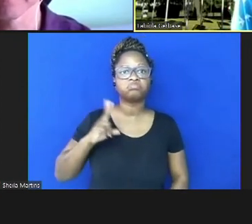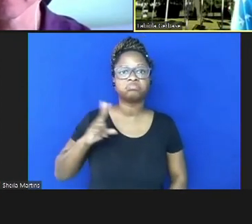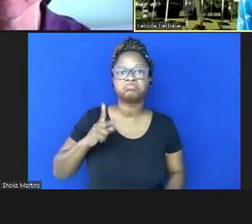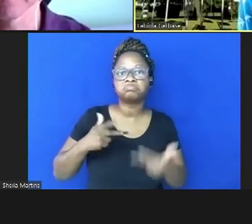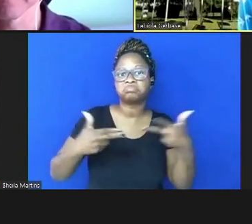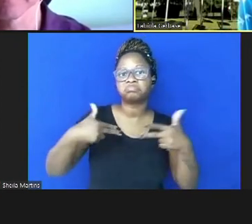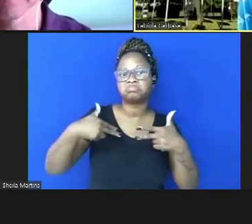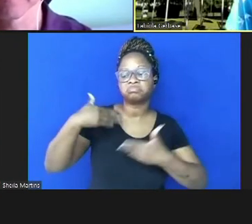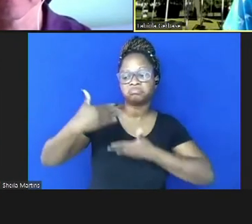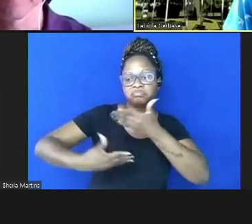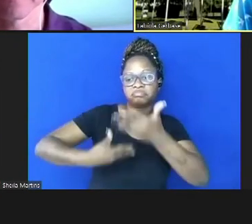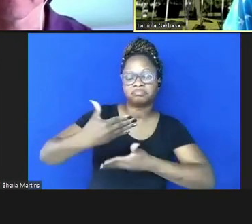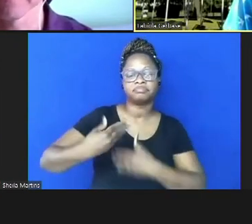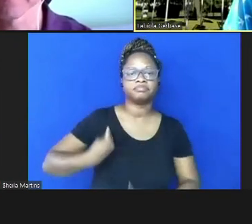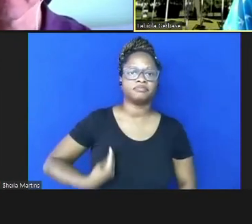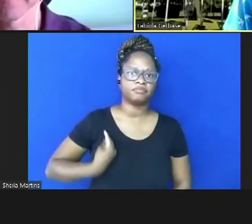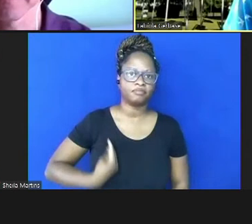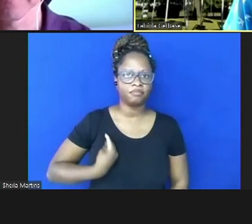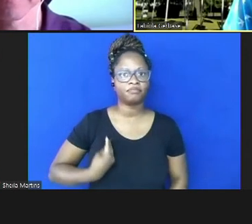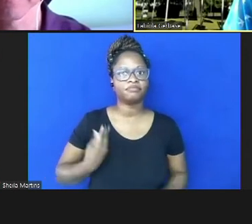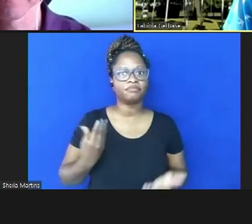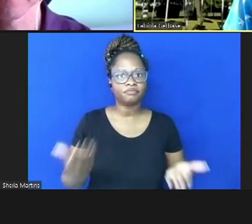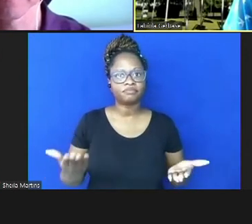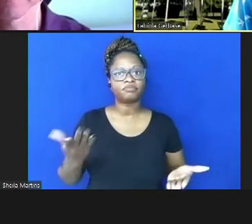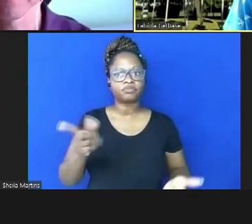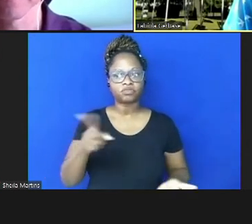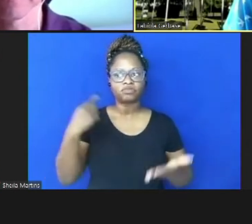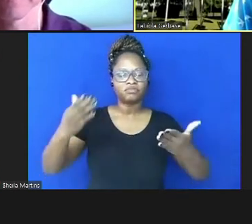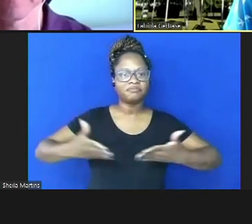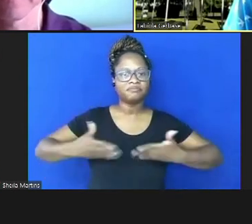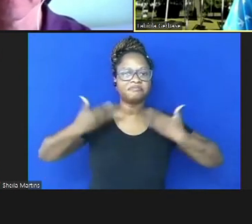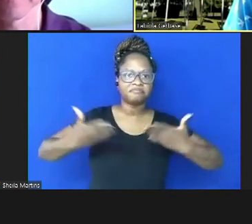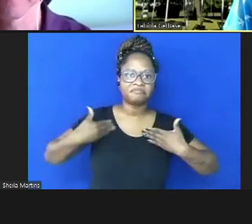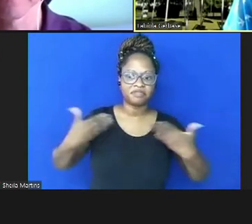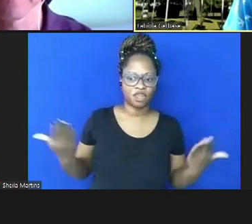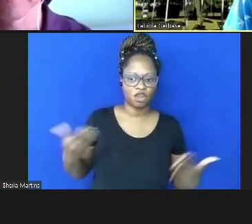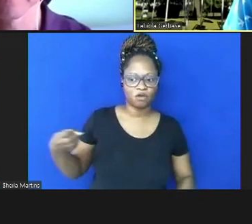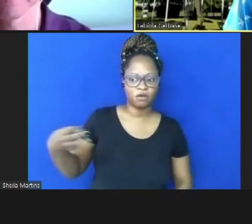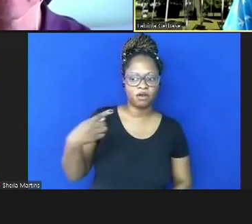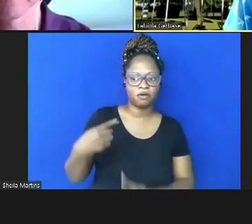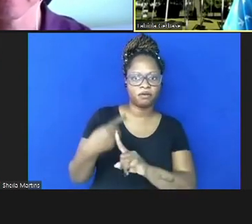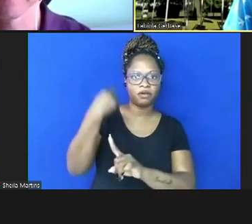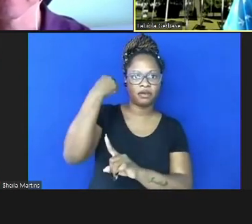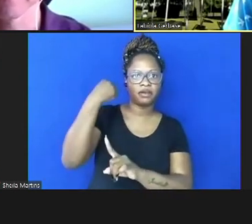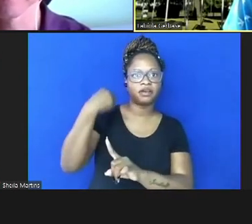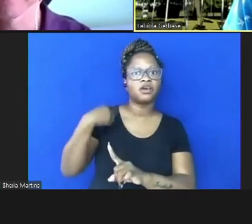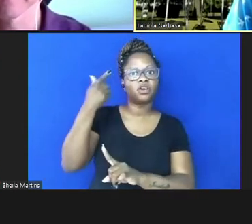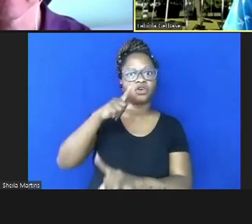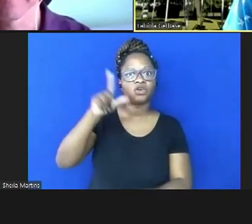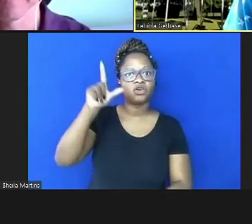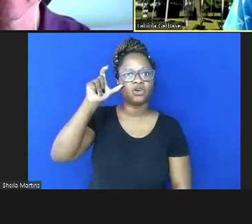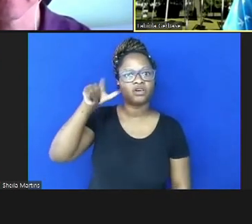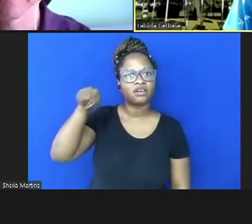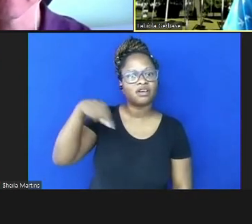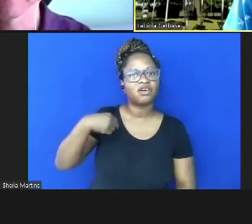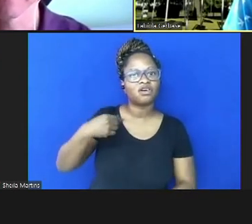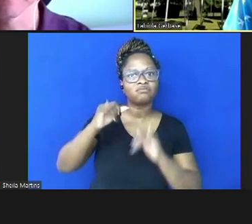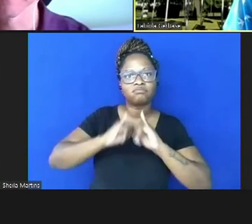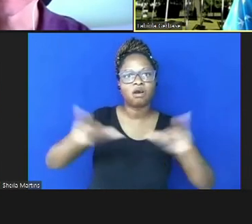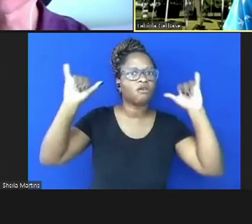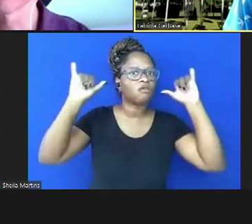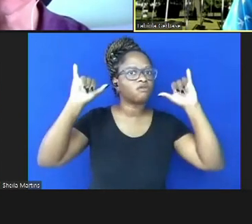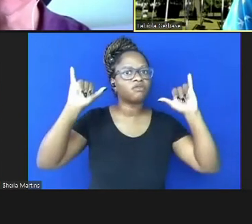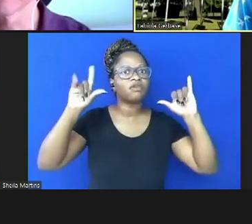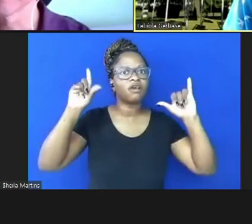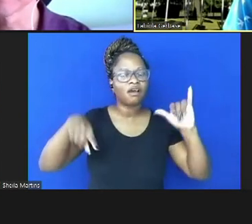longo da carreira. E isso até nos alegrou, a gente recentemente, o Débora acabou de entrar no Instagram, uma das primeiras notícias que a gente compartilhou foi a